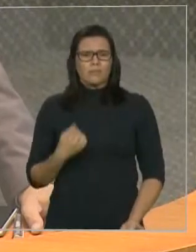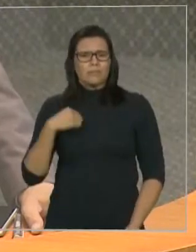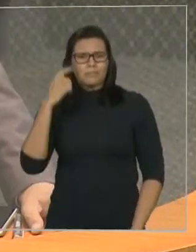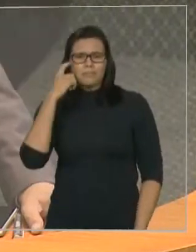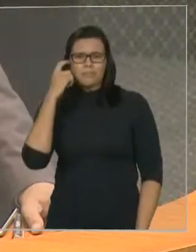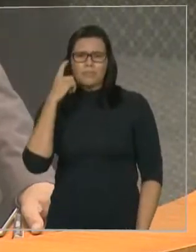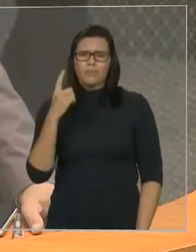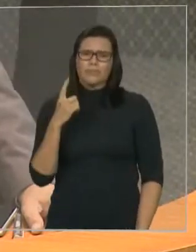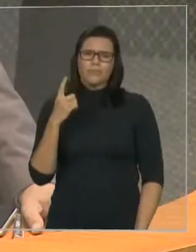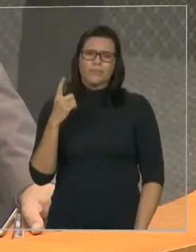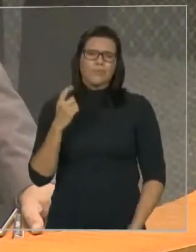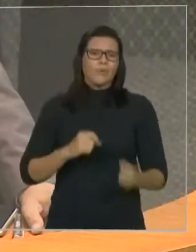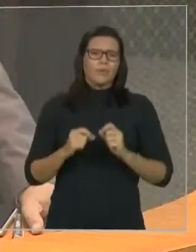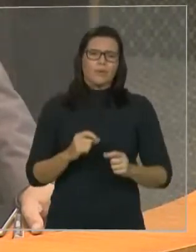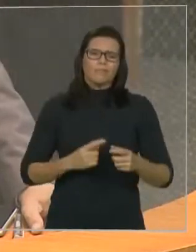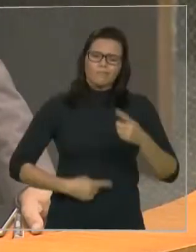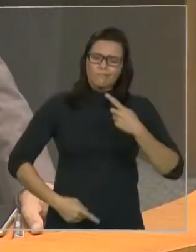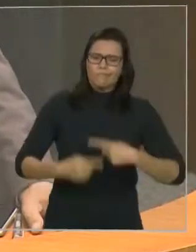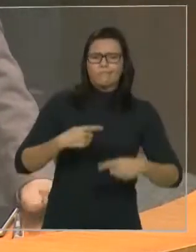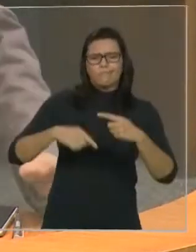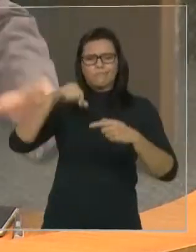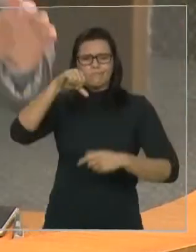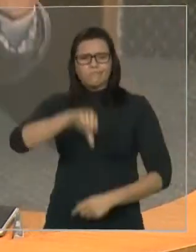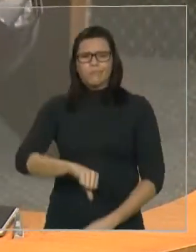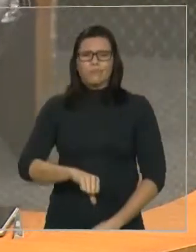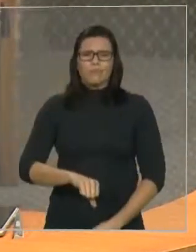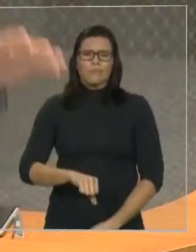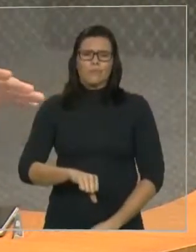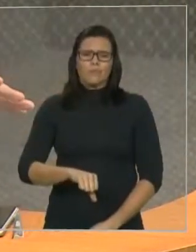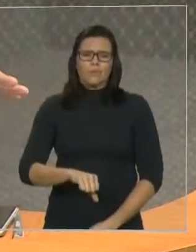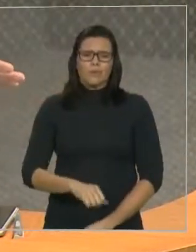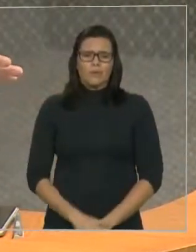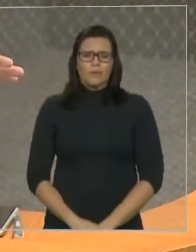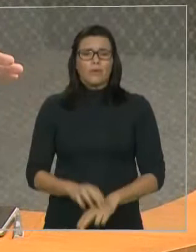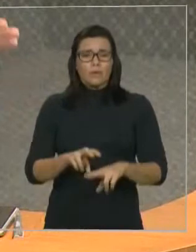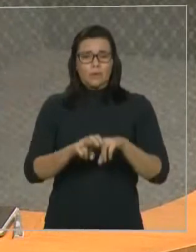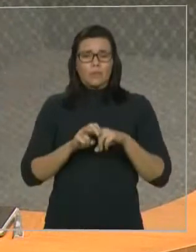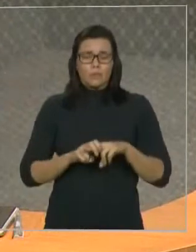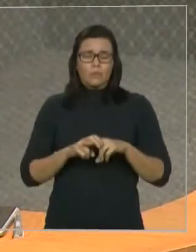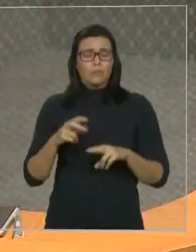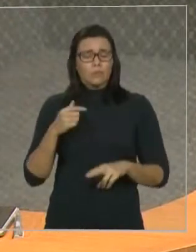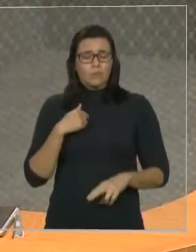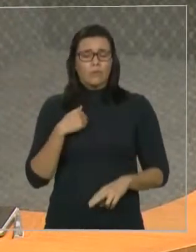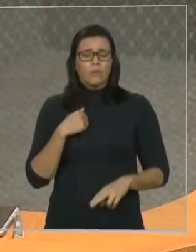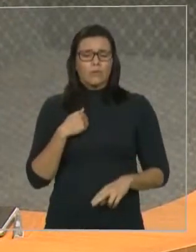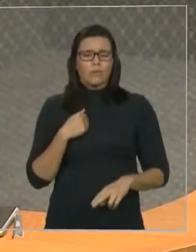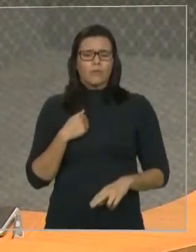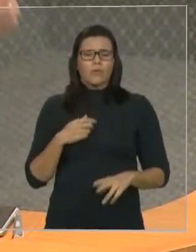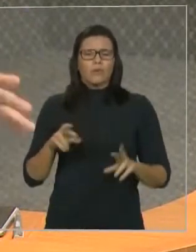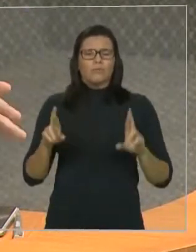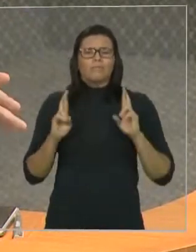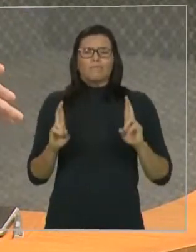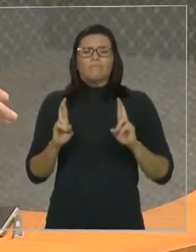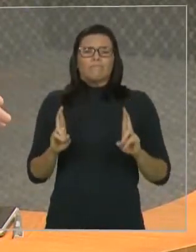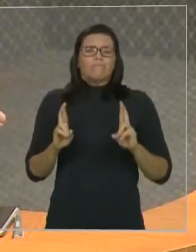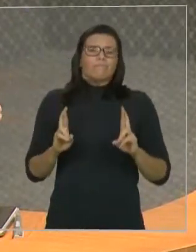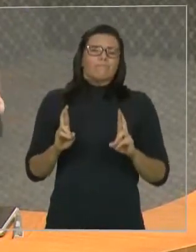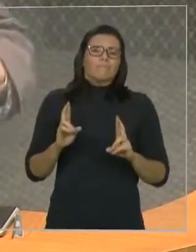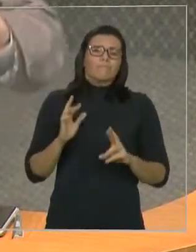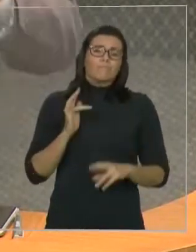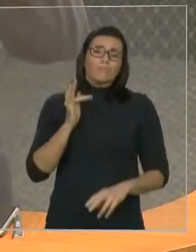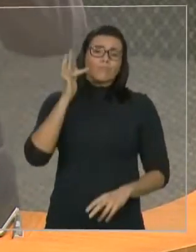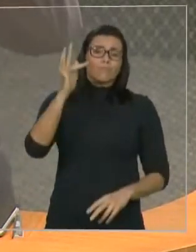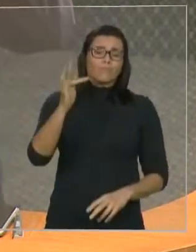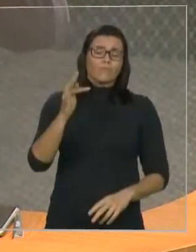é um retrocesso muito grande. É por isso que eu não vejo a hora das eleições de 2018 acontecerem e a